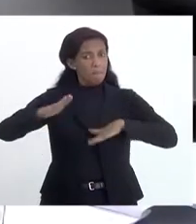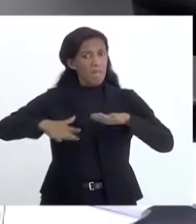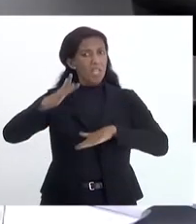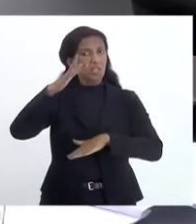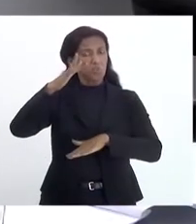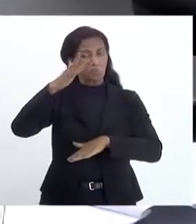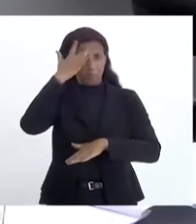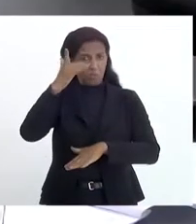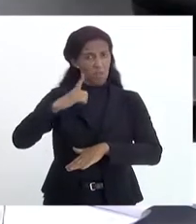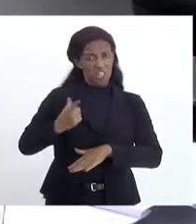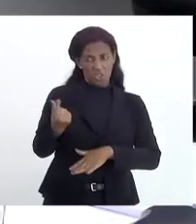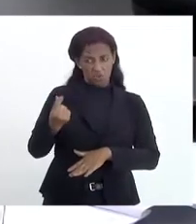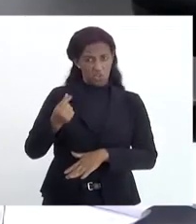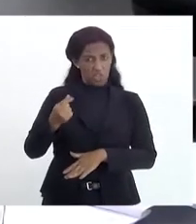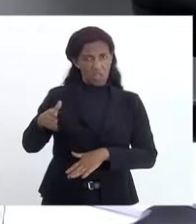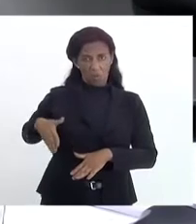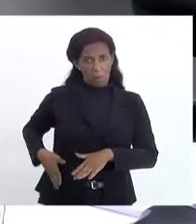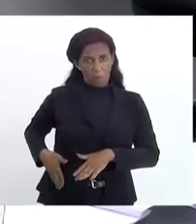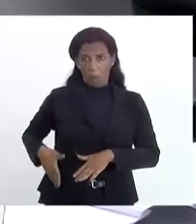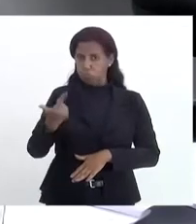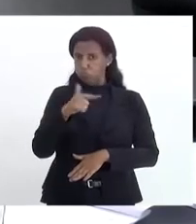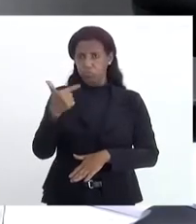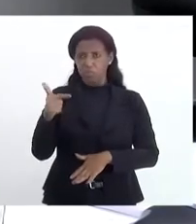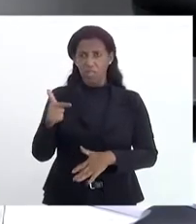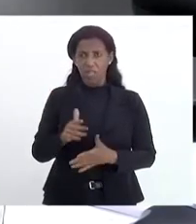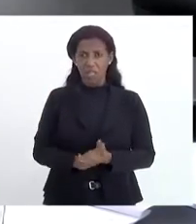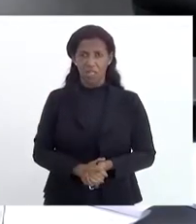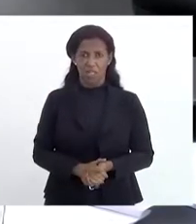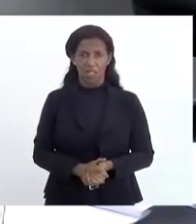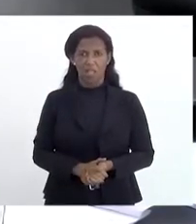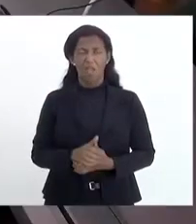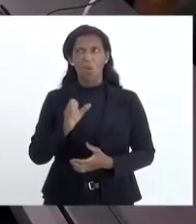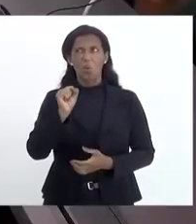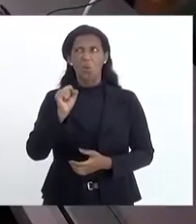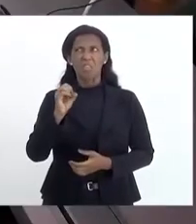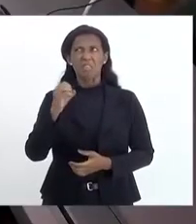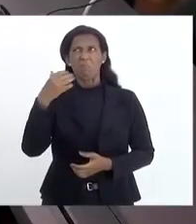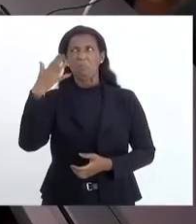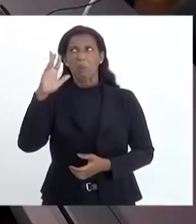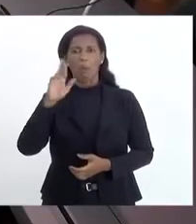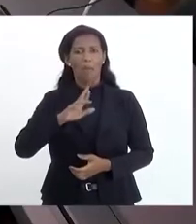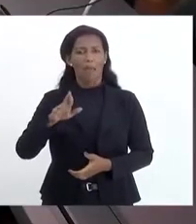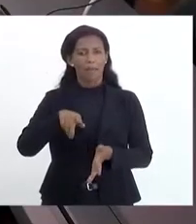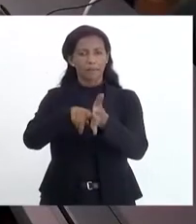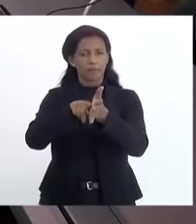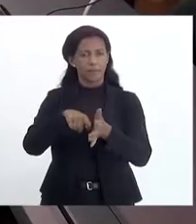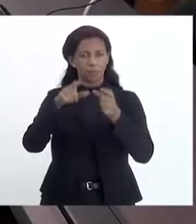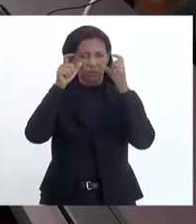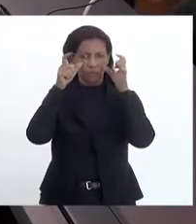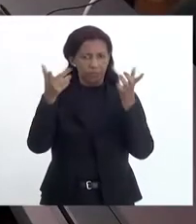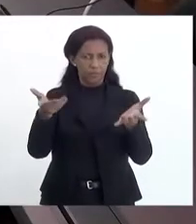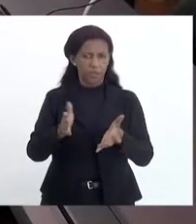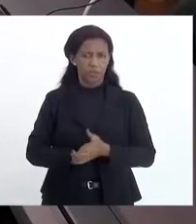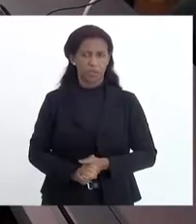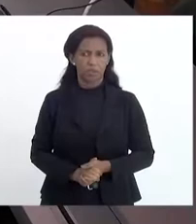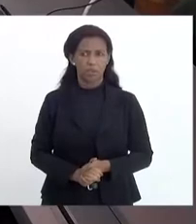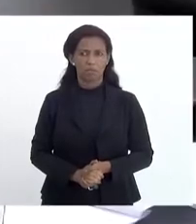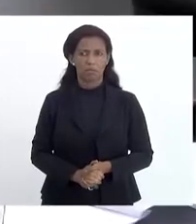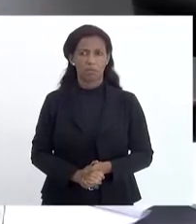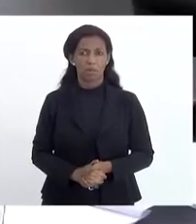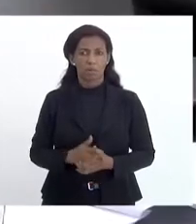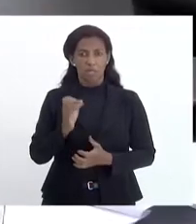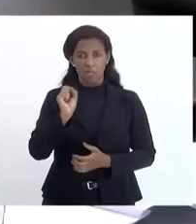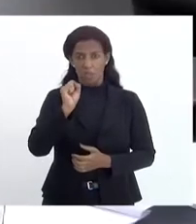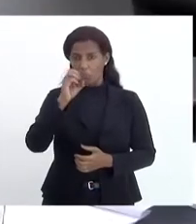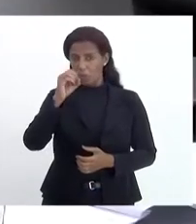Paulo? É, 80 e pouco. Não tem no bolso. Acredito mesmo, até porque o senhor botar 80 e tanto no